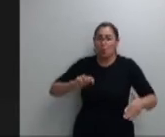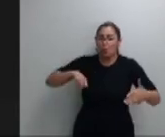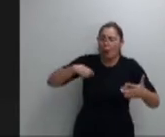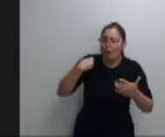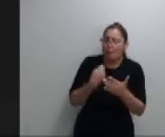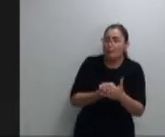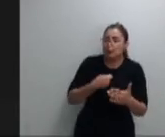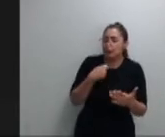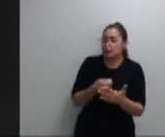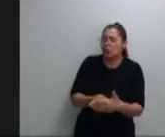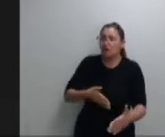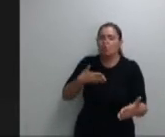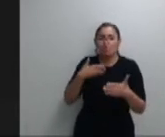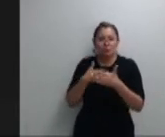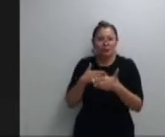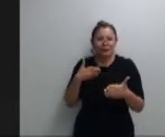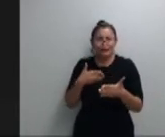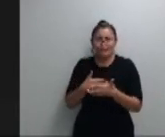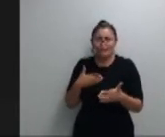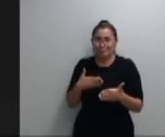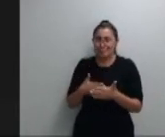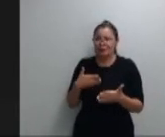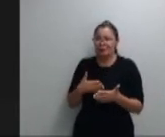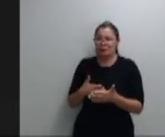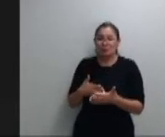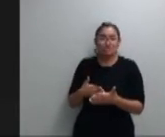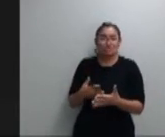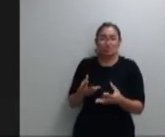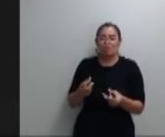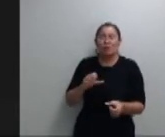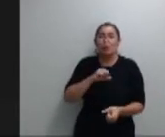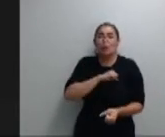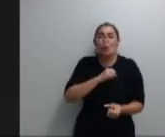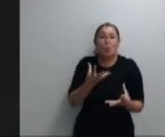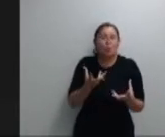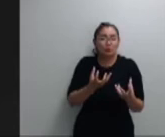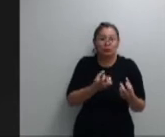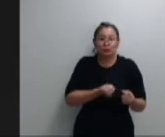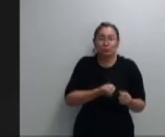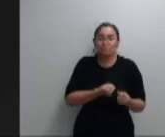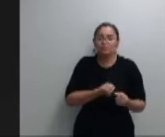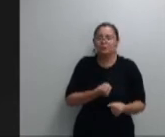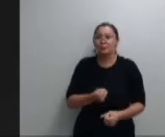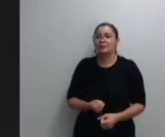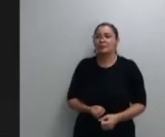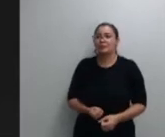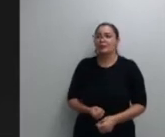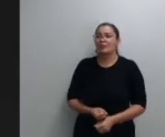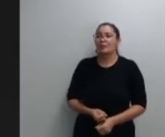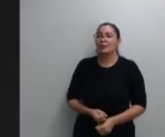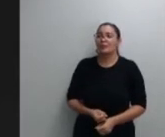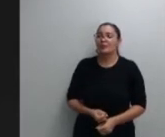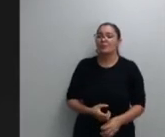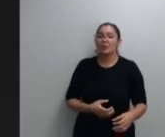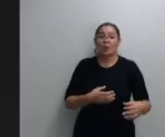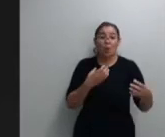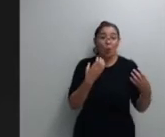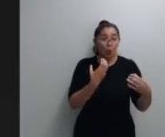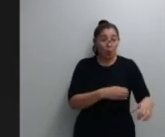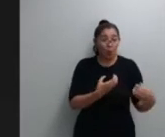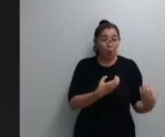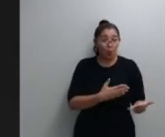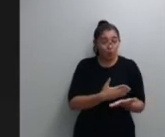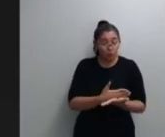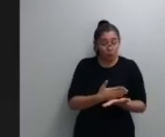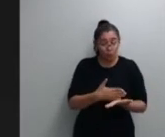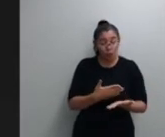limitação temporal quantitativa, resolução 187, por estar o concurso em andamento, só por isso,